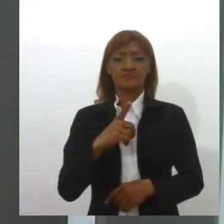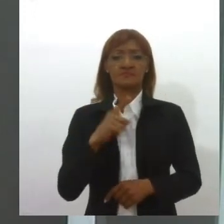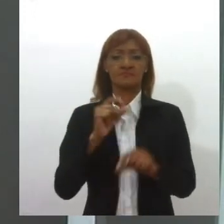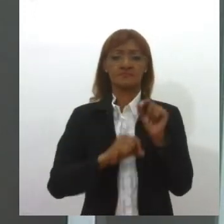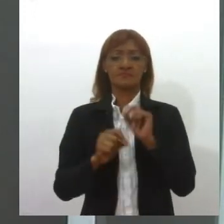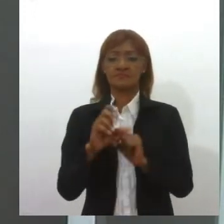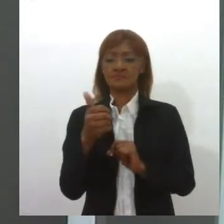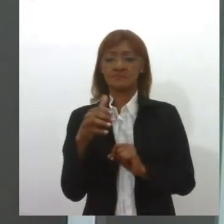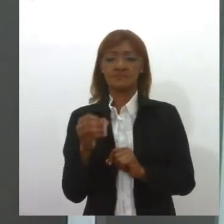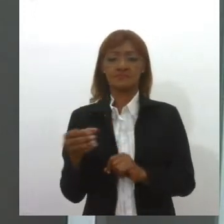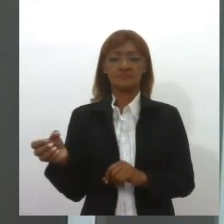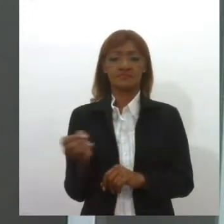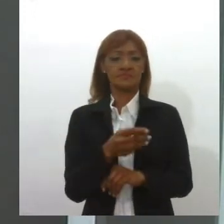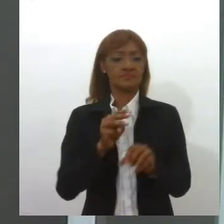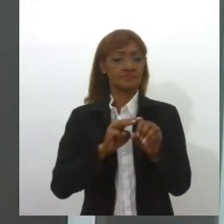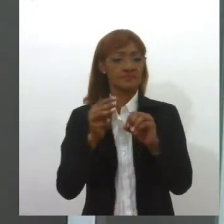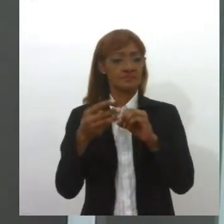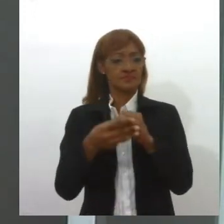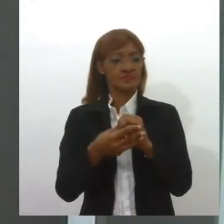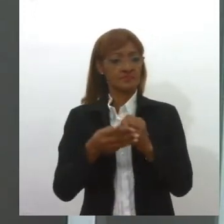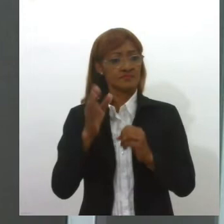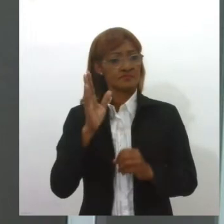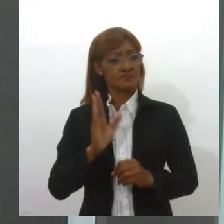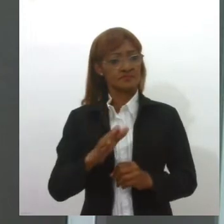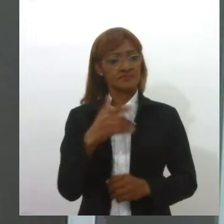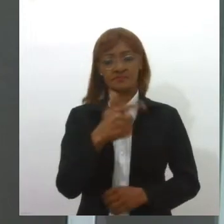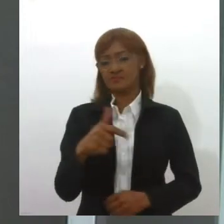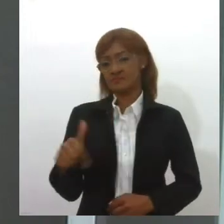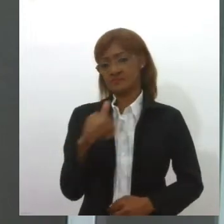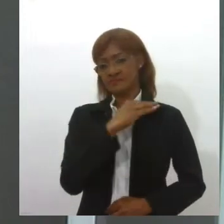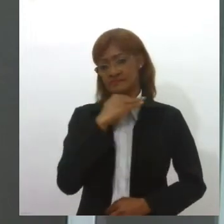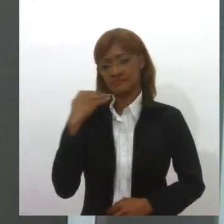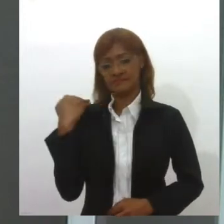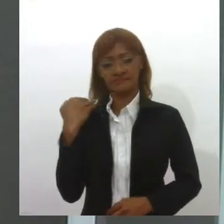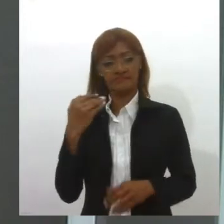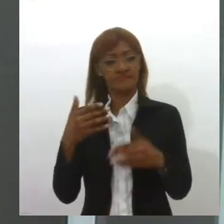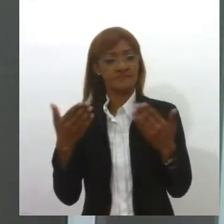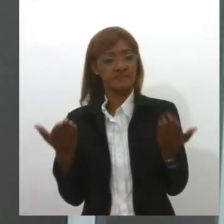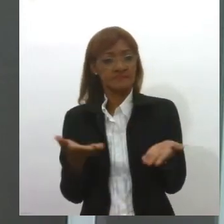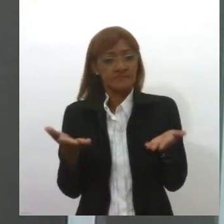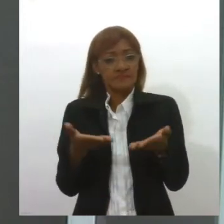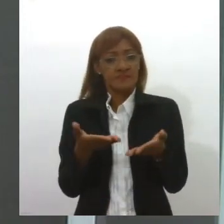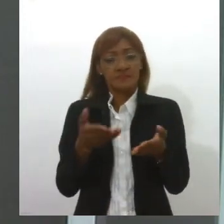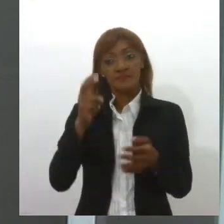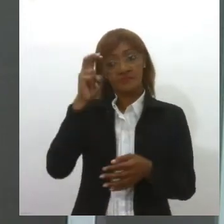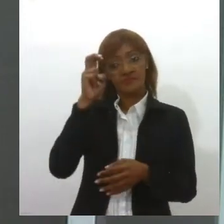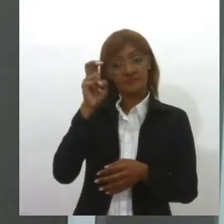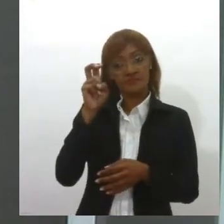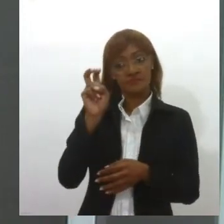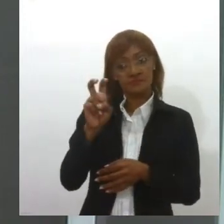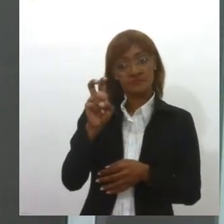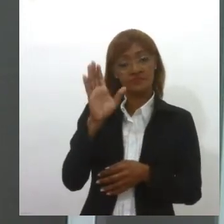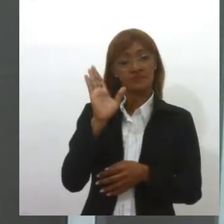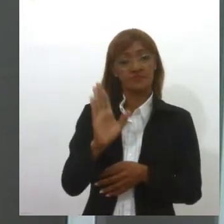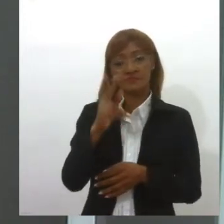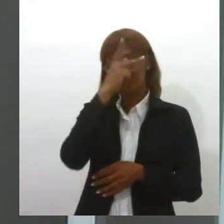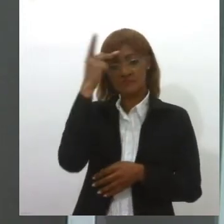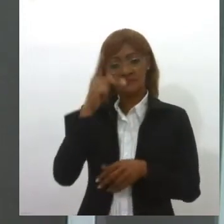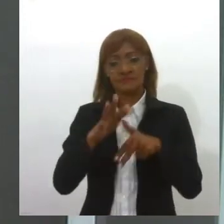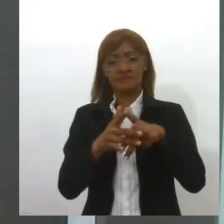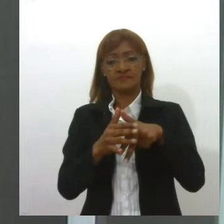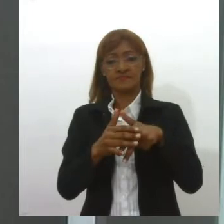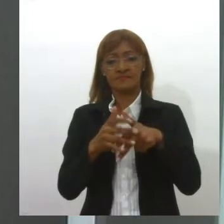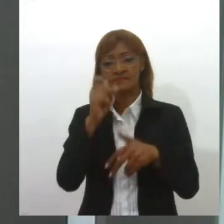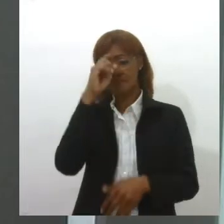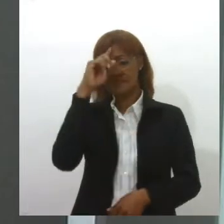10 novos casos da Covid-19. Não houve morte. No momento, 5 pacientes estão internados nas unidades de saúde do